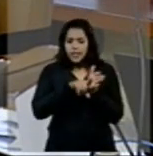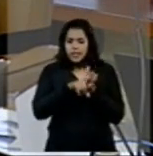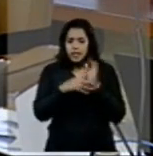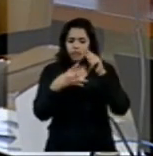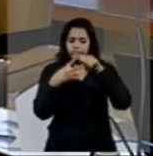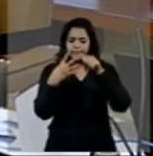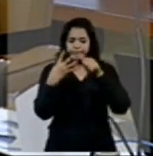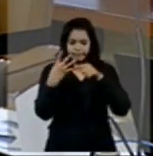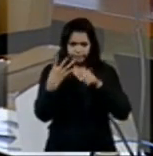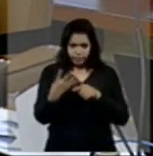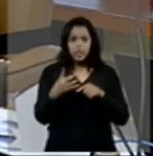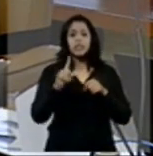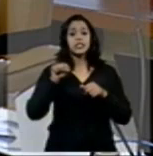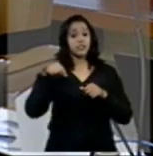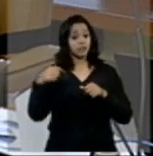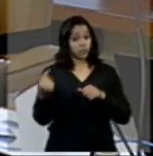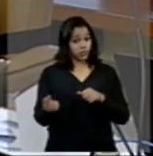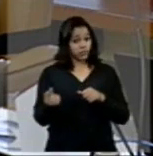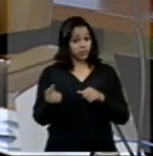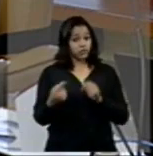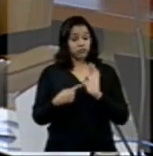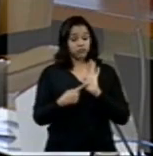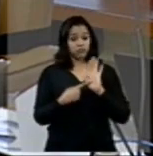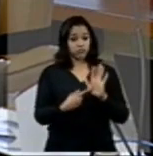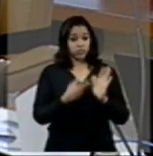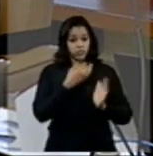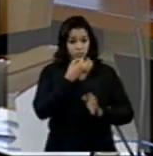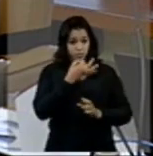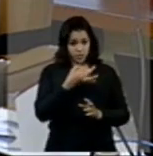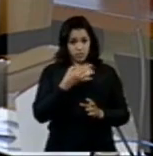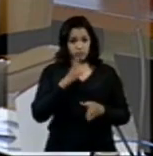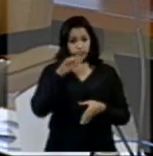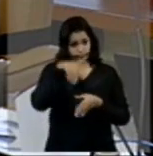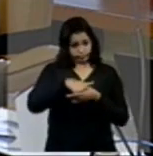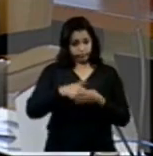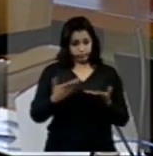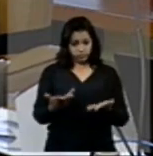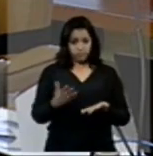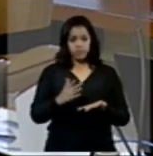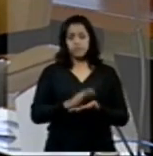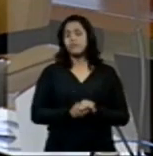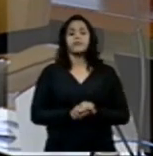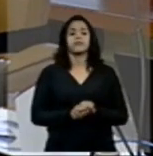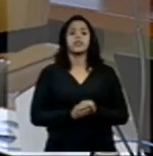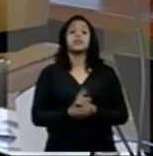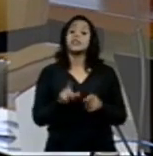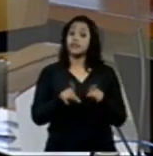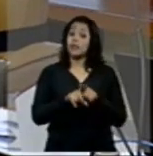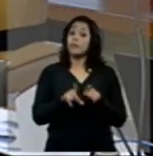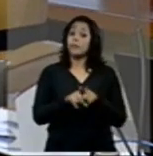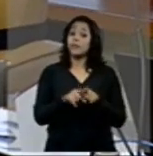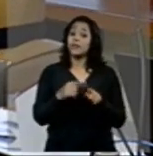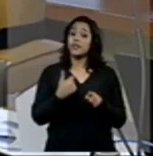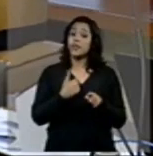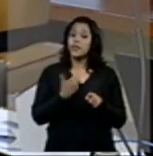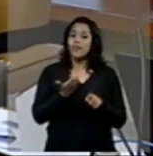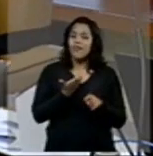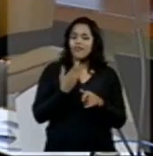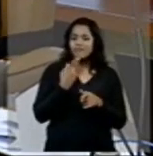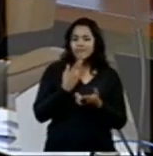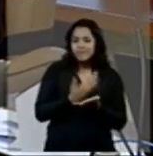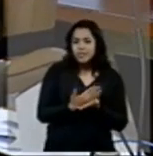desses preceitos e expor a conclusão que cheguei da análise dessa matéria, e me permito